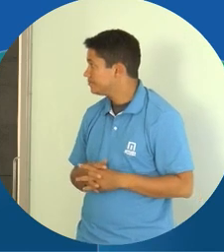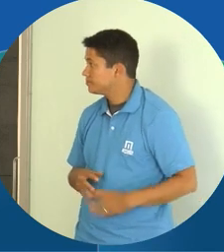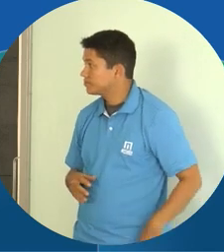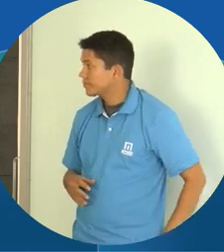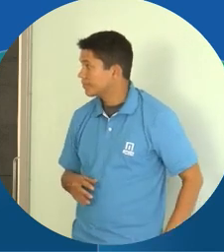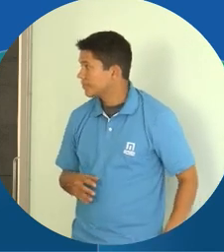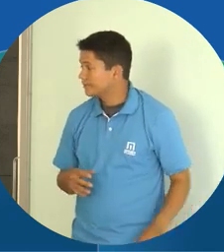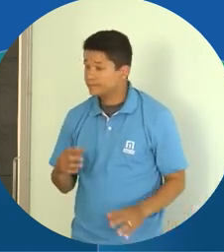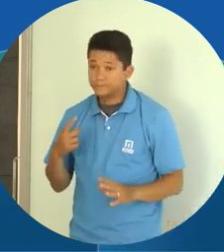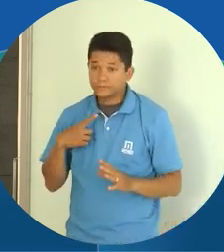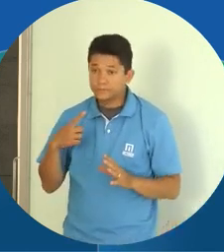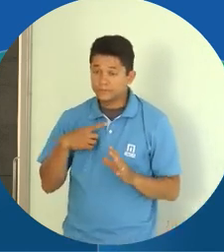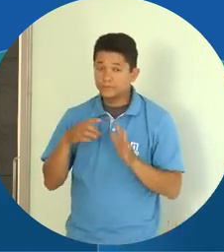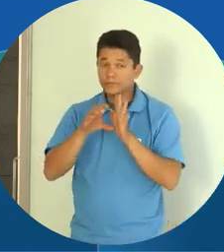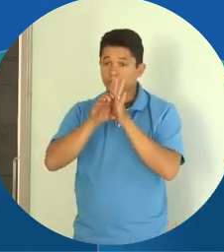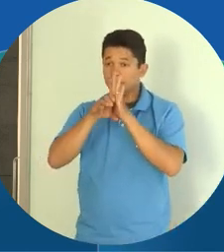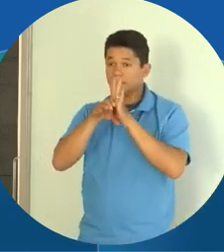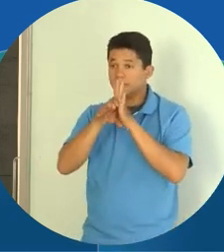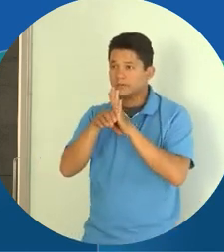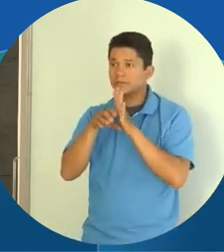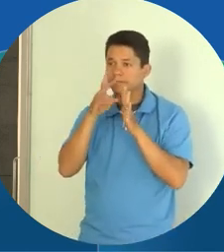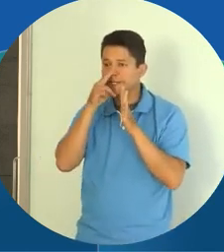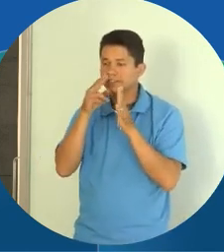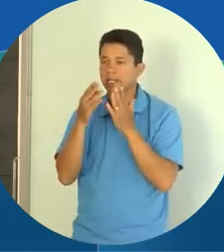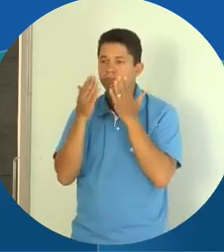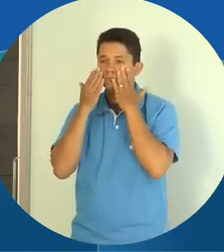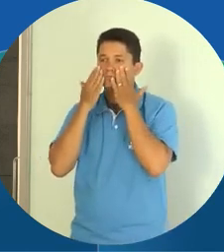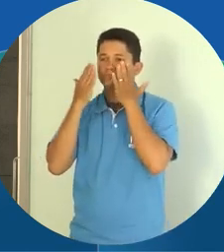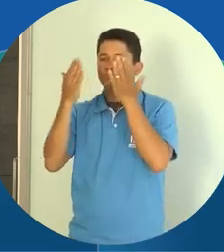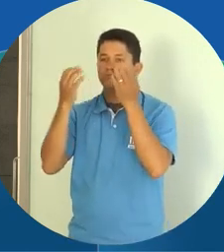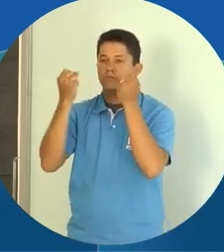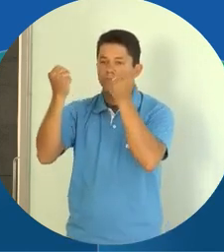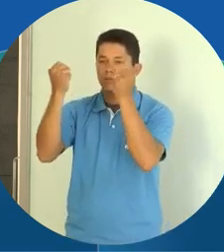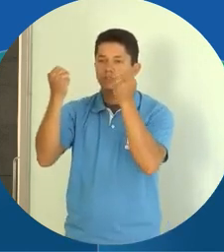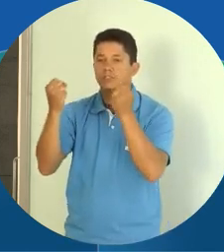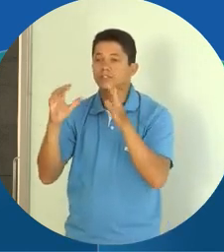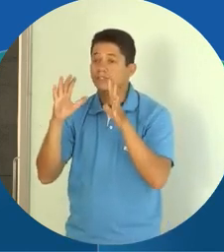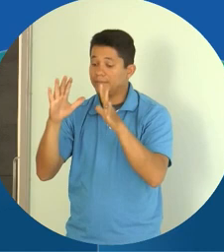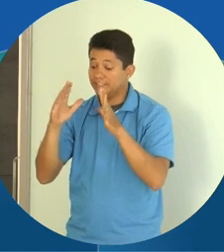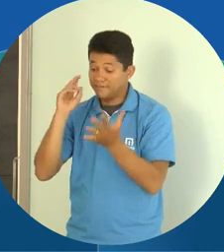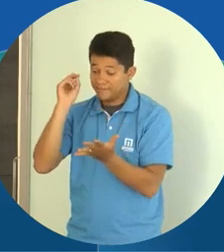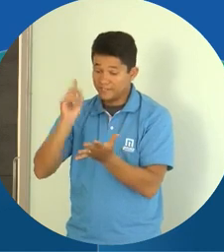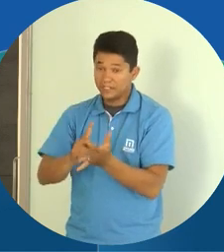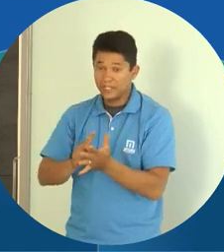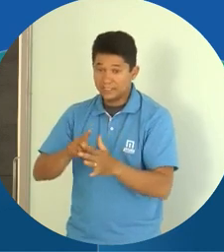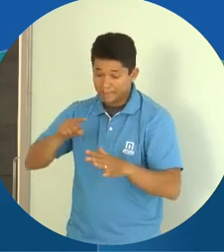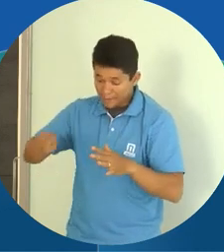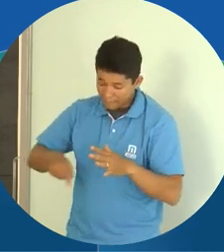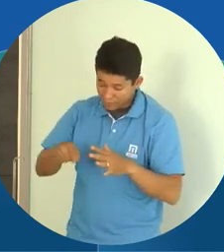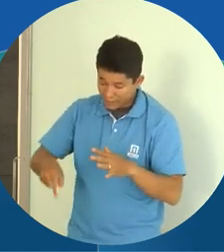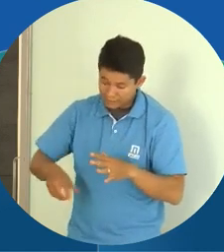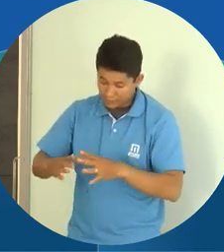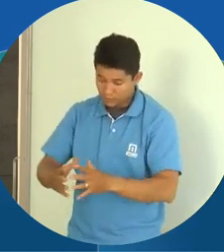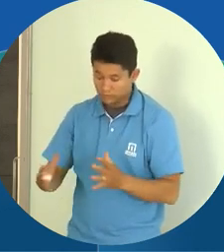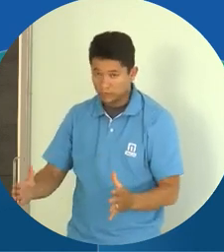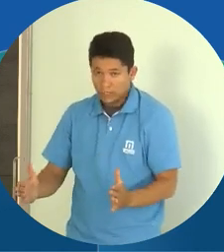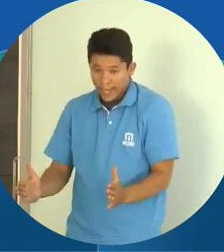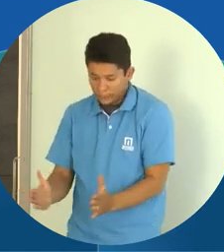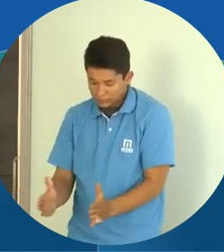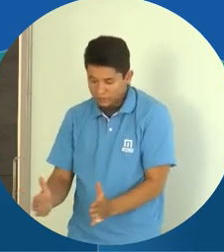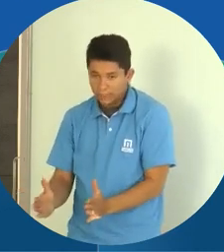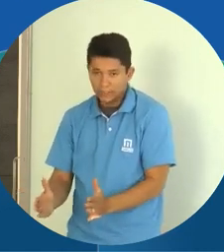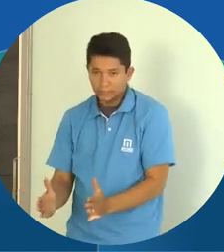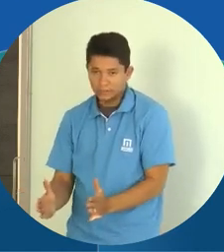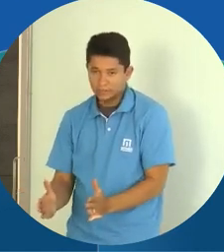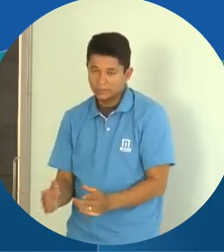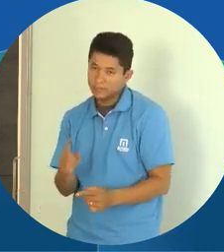existe um conceito que ela é muito esbelta, mas, na verdade, a perfuração da estaca que é mais reduzida. O que